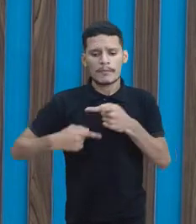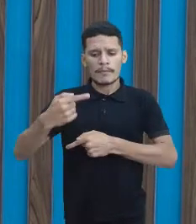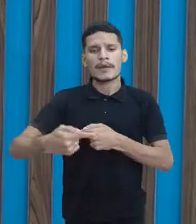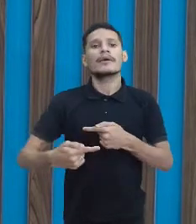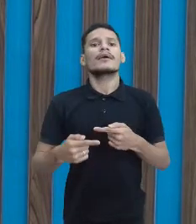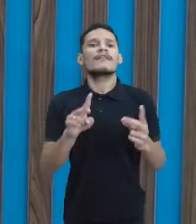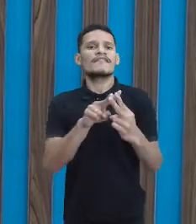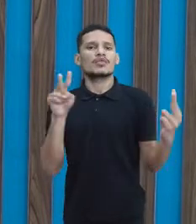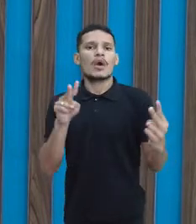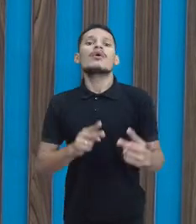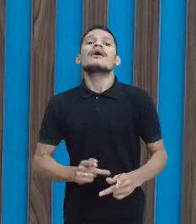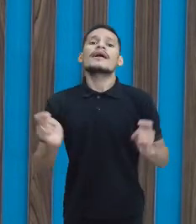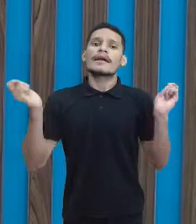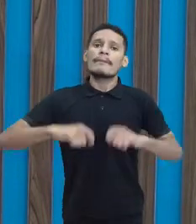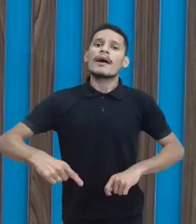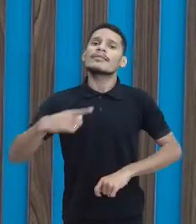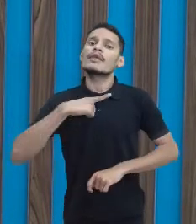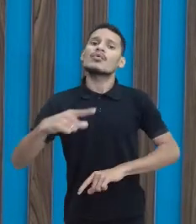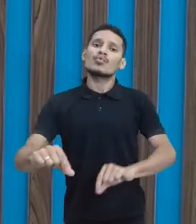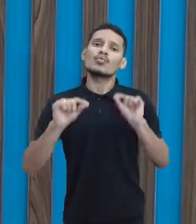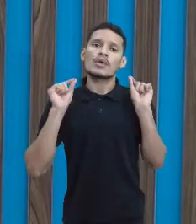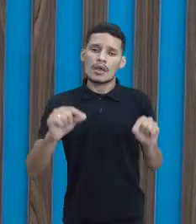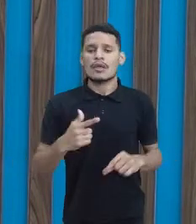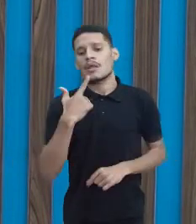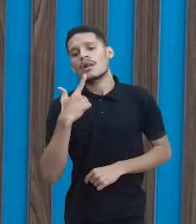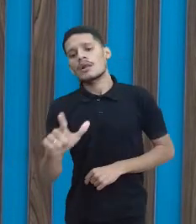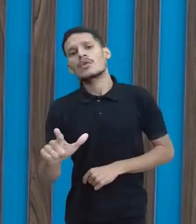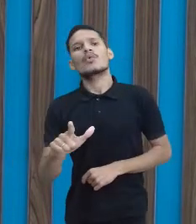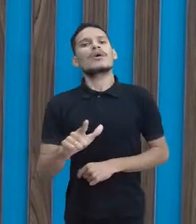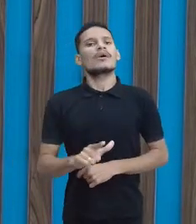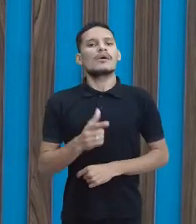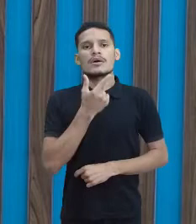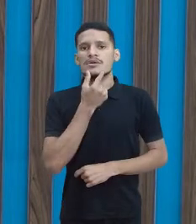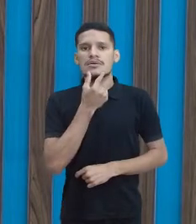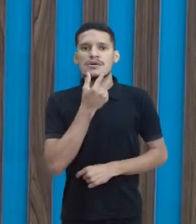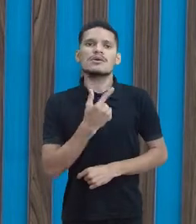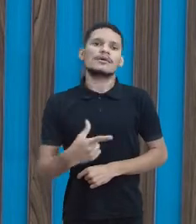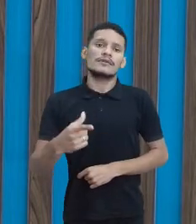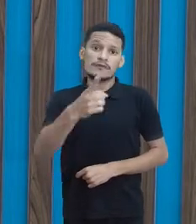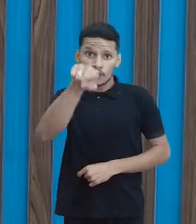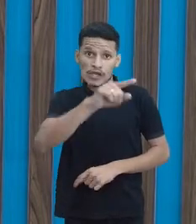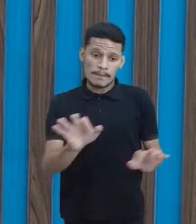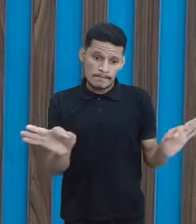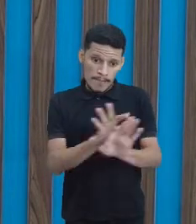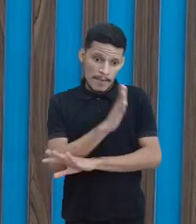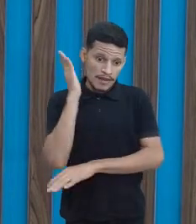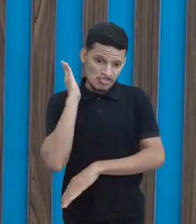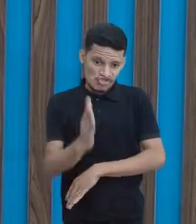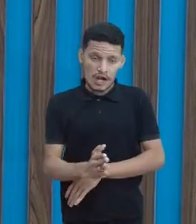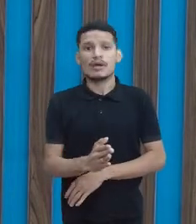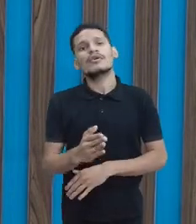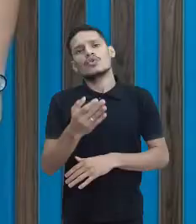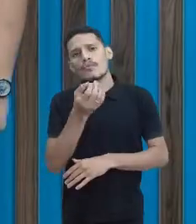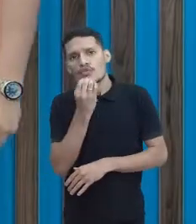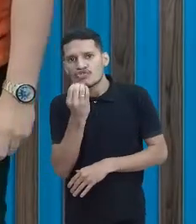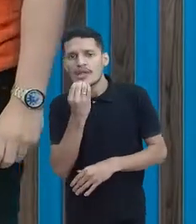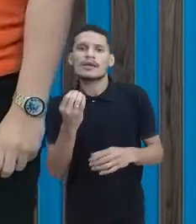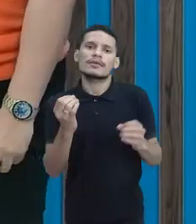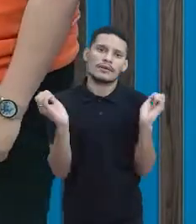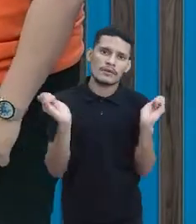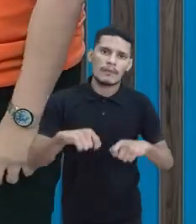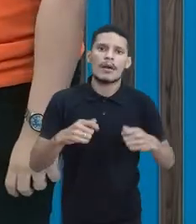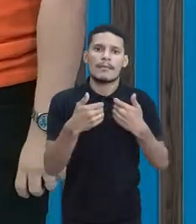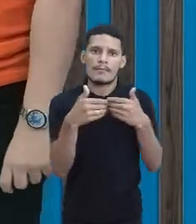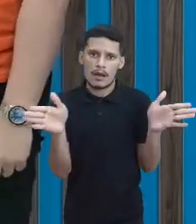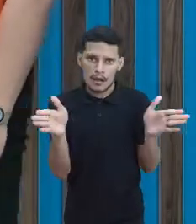pós-digital envolve cada vez mais a língua inglesa. Estando preparado para ela, as oportunidades vão estar abertas para você. Olha, que legal.